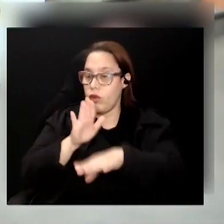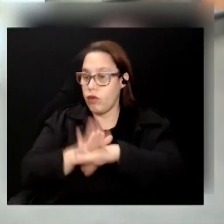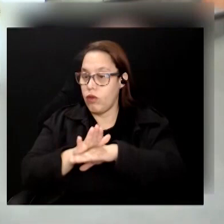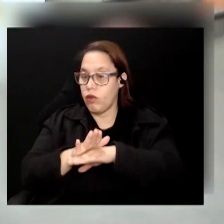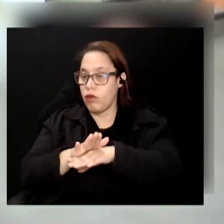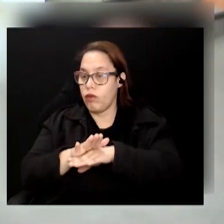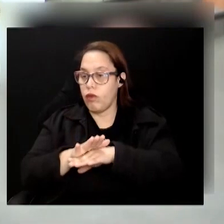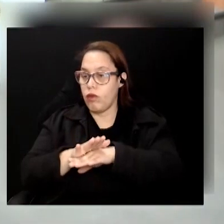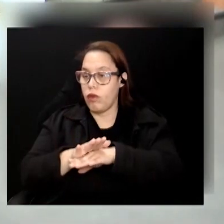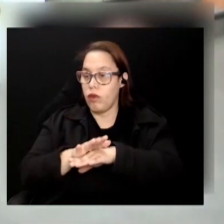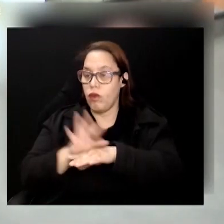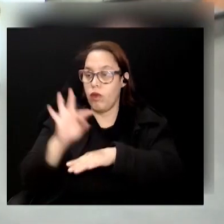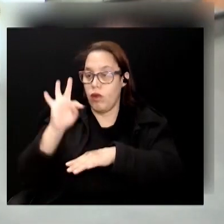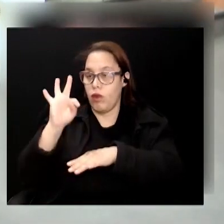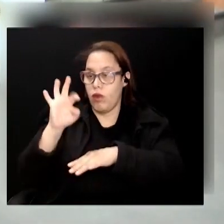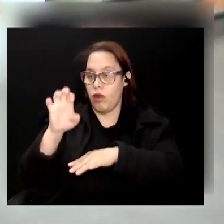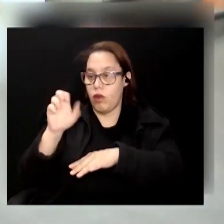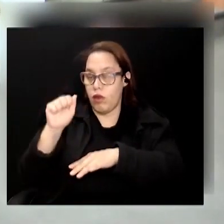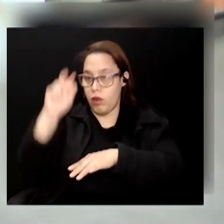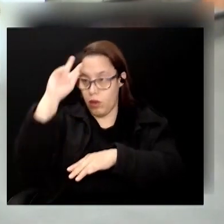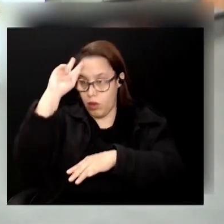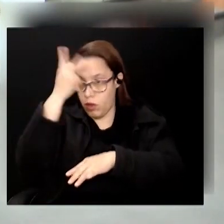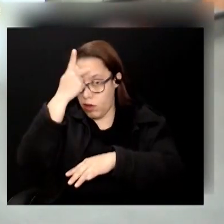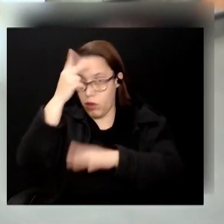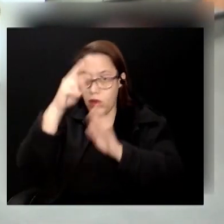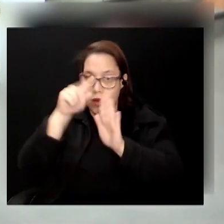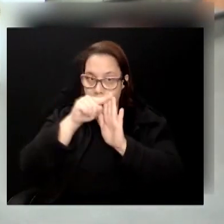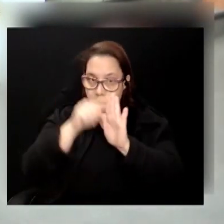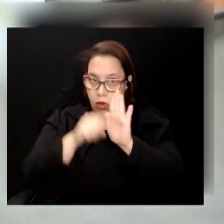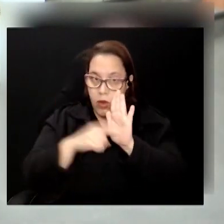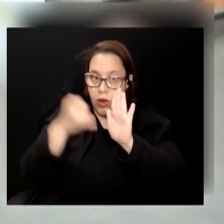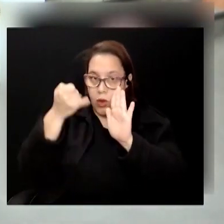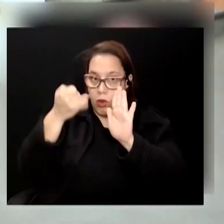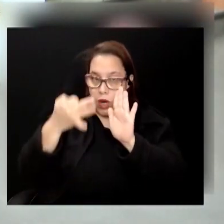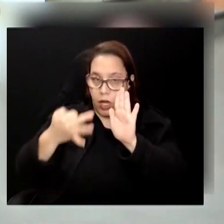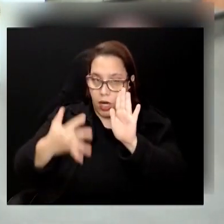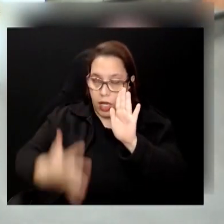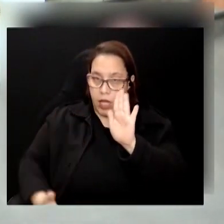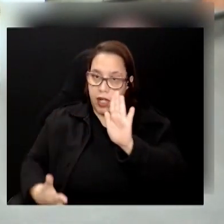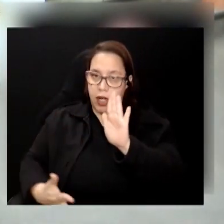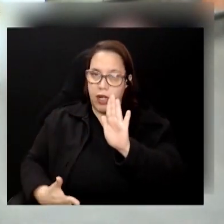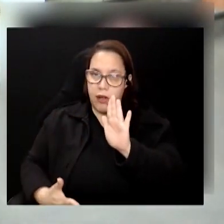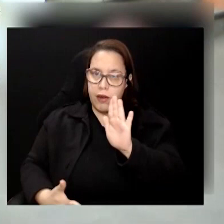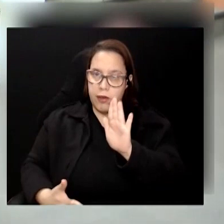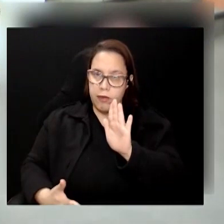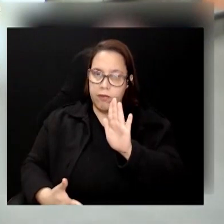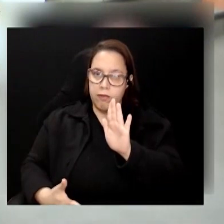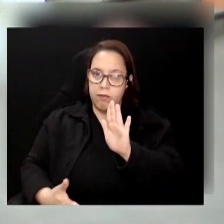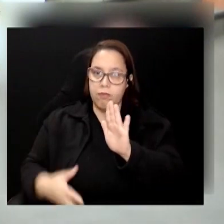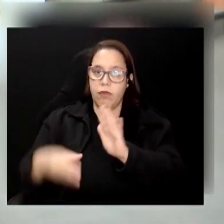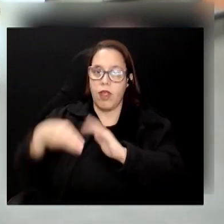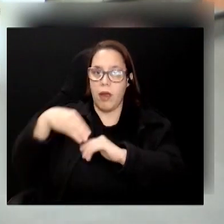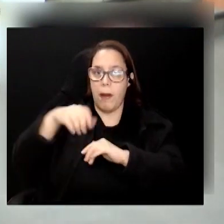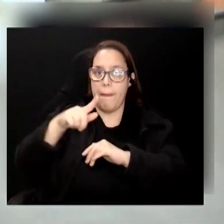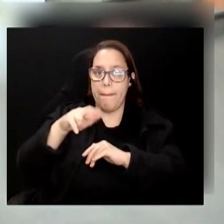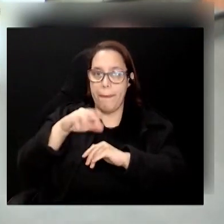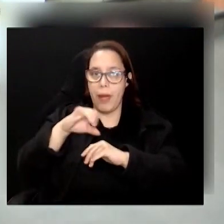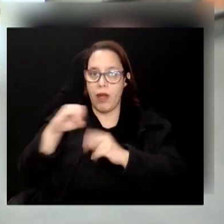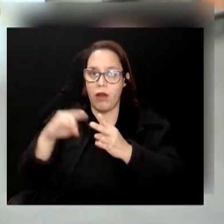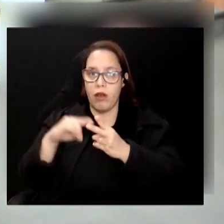e TDAH. São todos esses caras aqui, ó, fósforo, cálcio, magnésio, sódio, potássio, ferro, manganês, zinco, selênio,